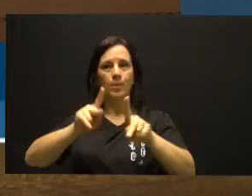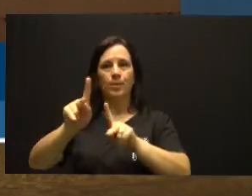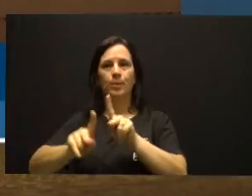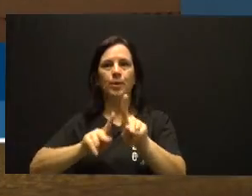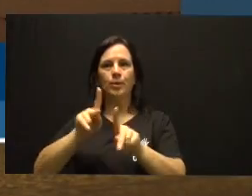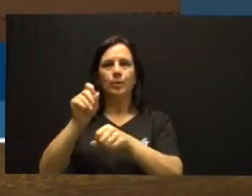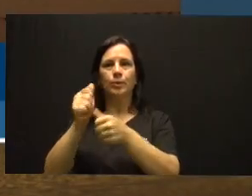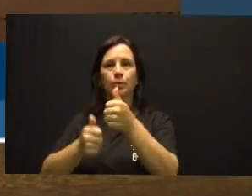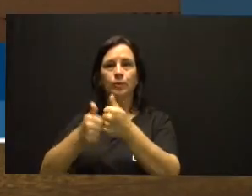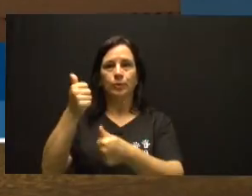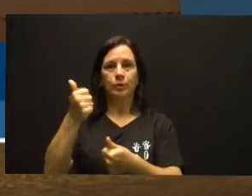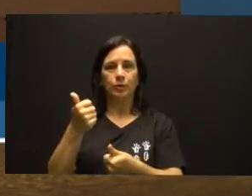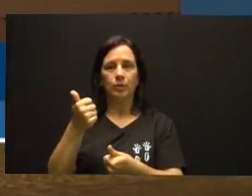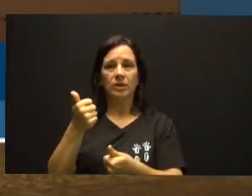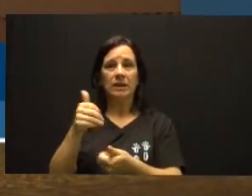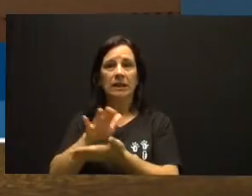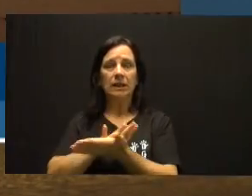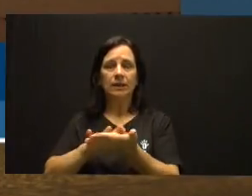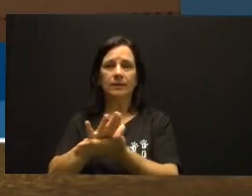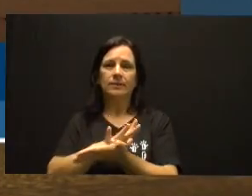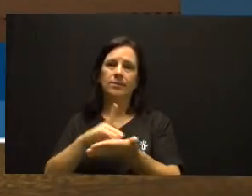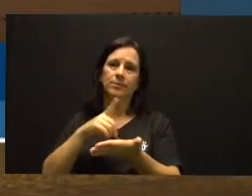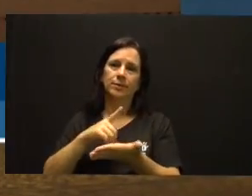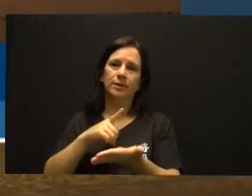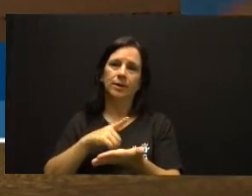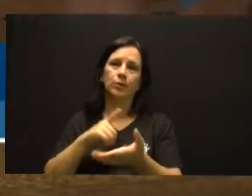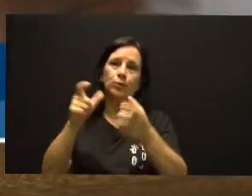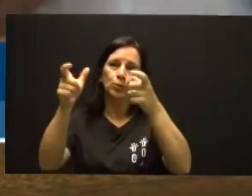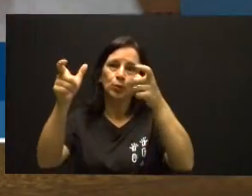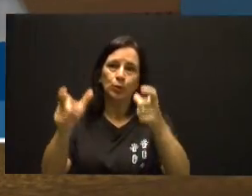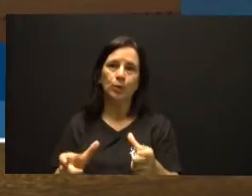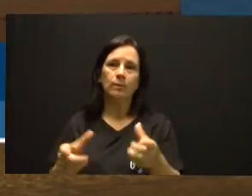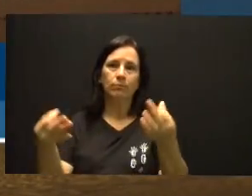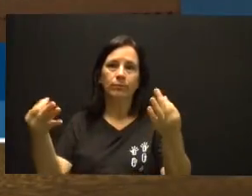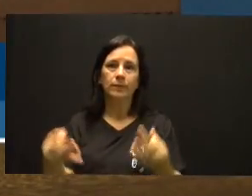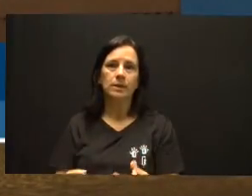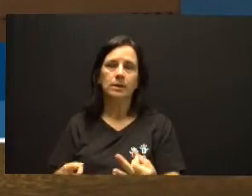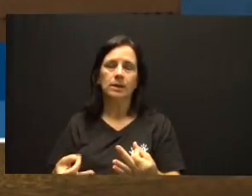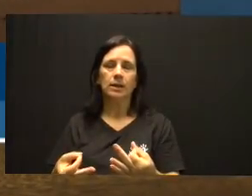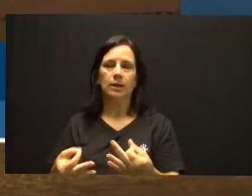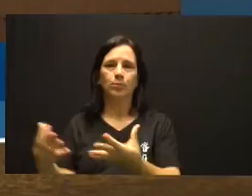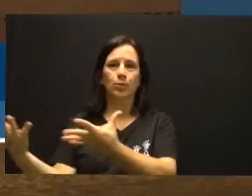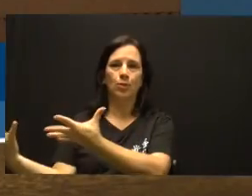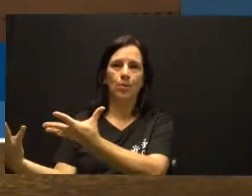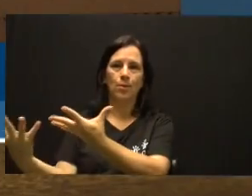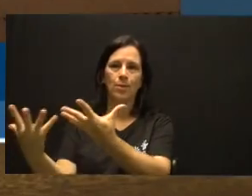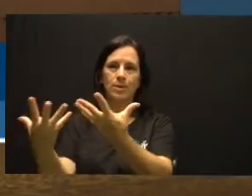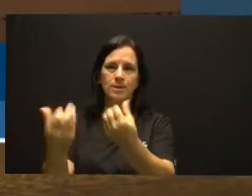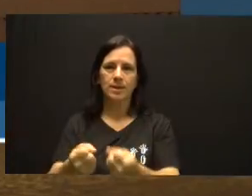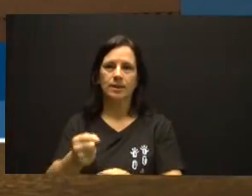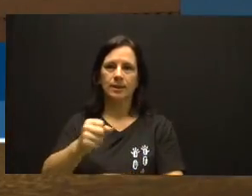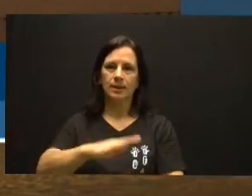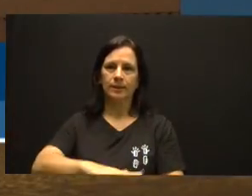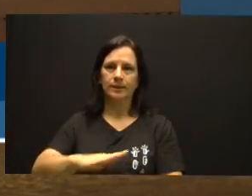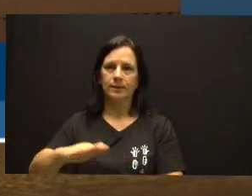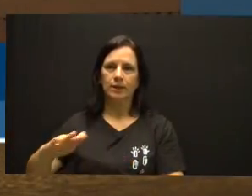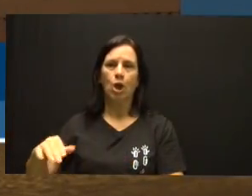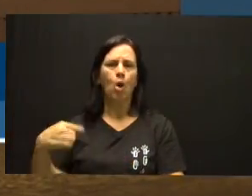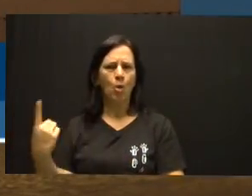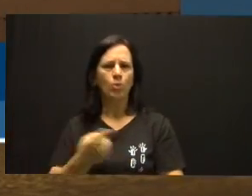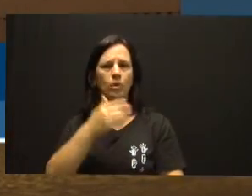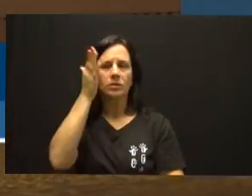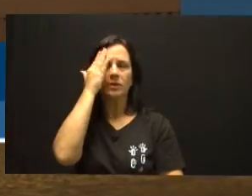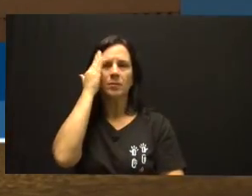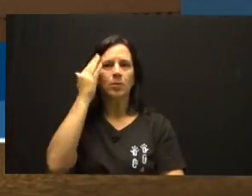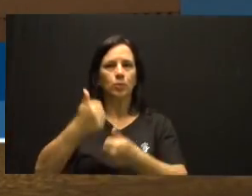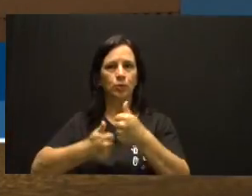de esporte? Se nem ao menos nós temos lugares adequados para receber nossas crianças. Porque nós sabemos da